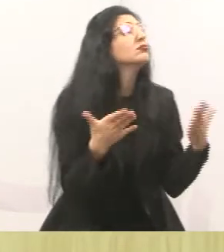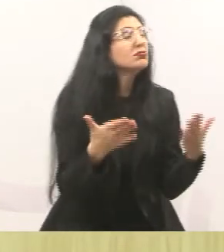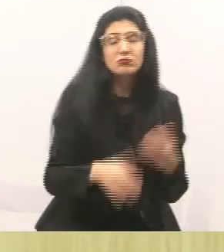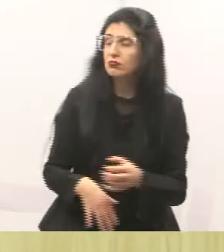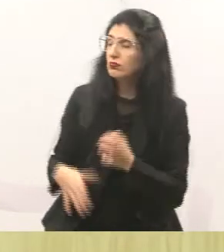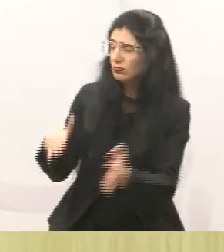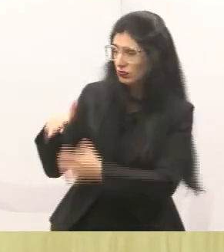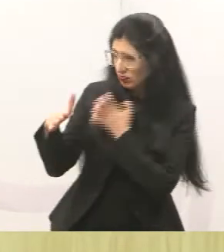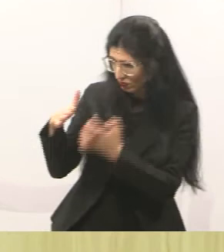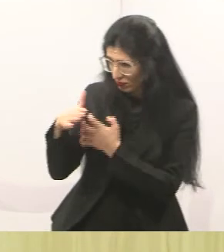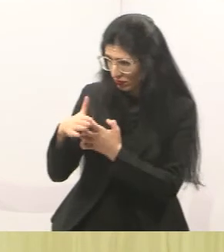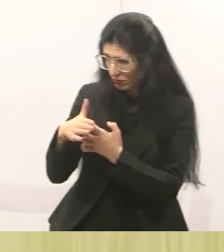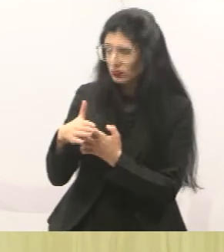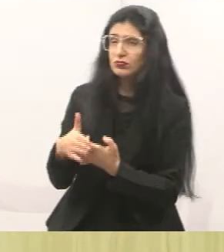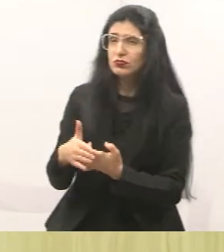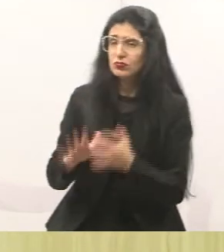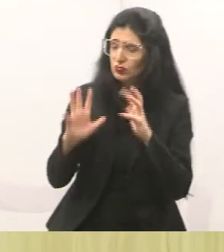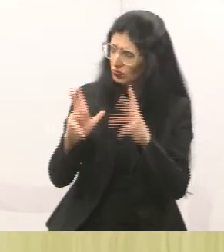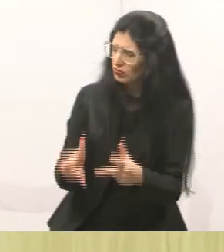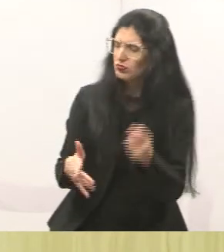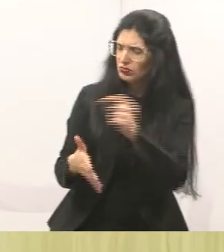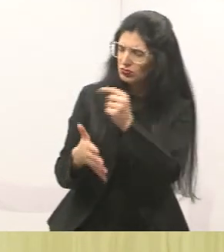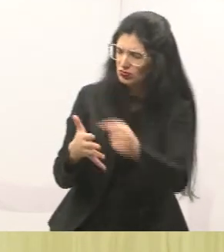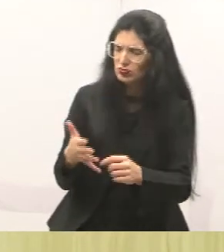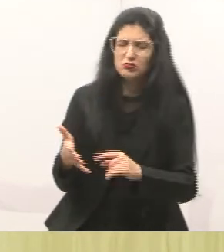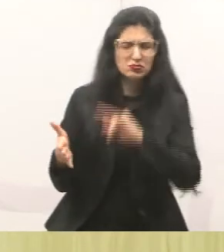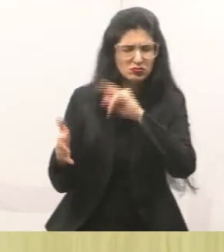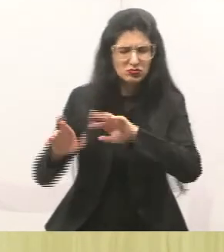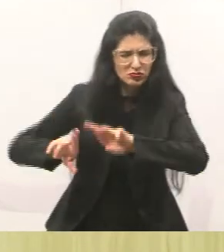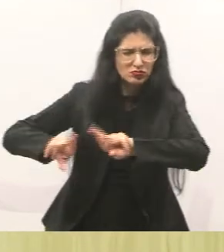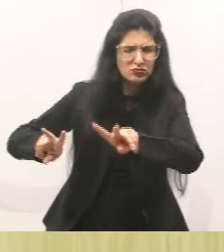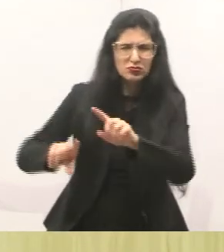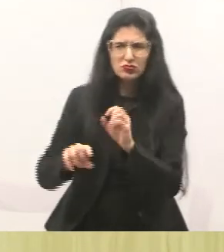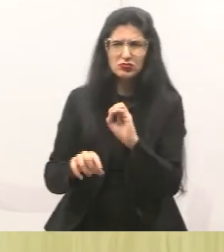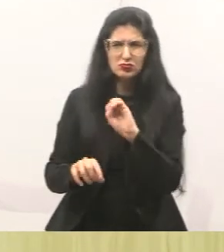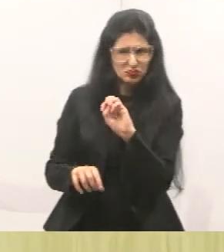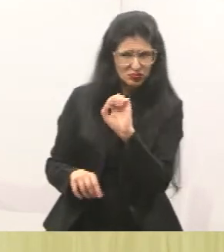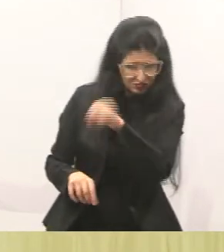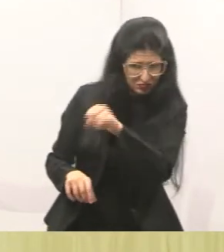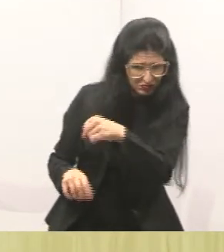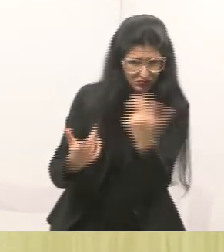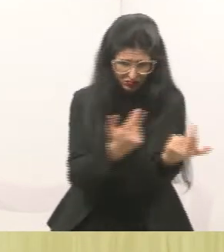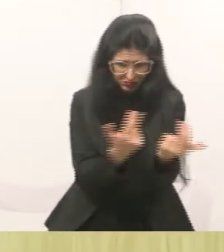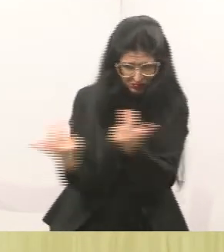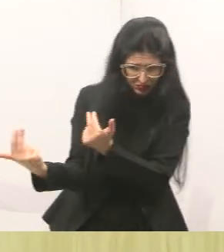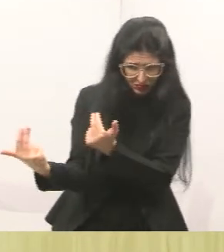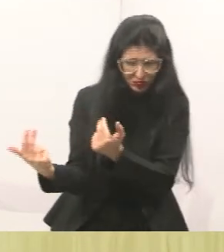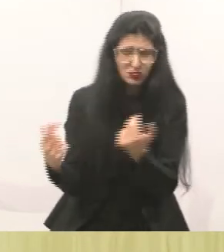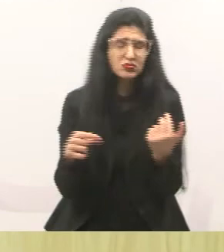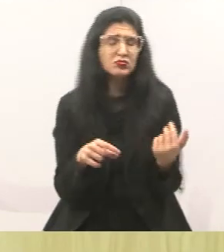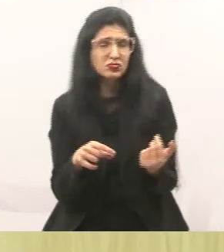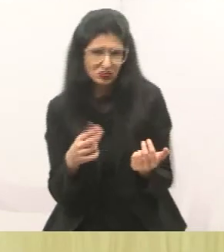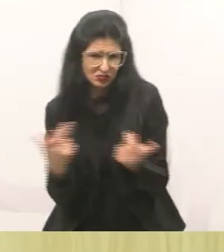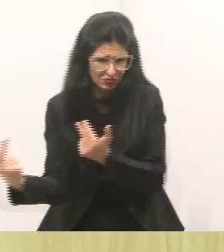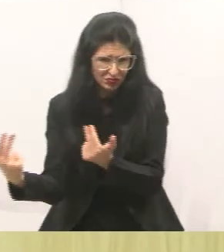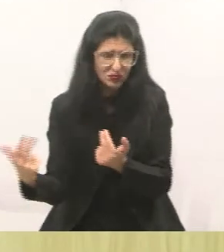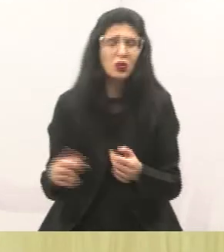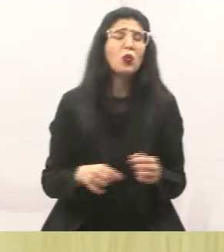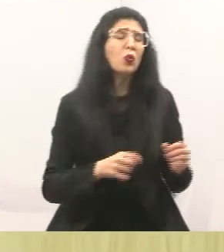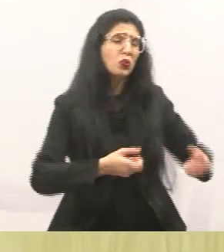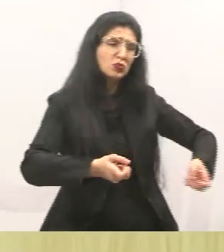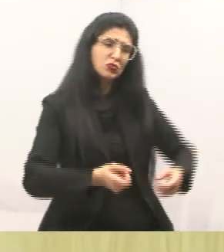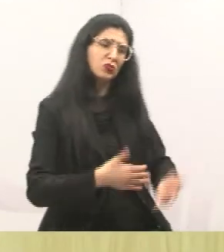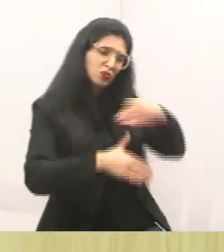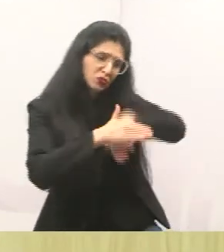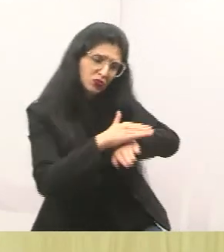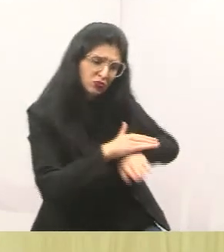repasses da empresa seguem nas mesmas condições ou foram alterados? Se seguem os mesmos, justificar o motivo. Houve alguma economia aos